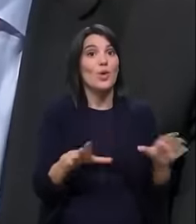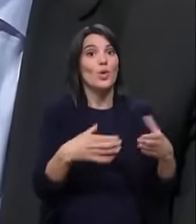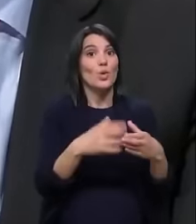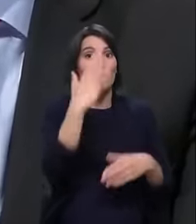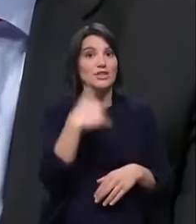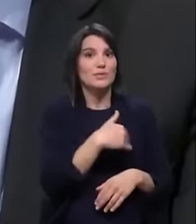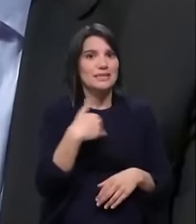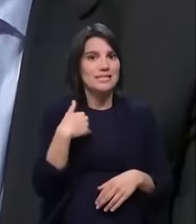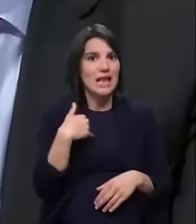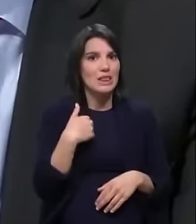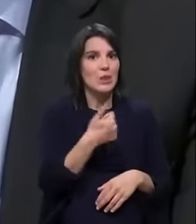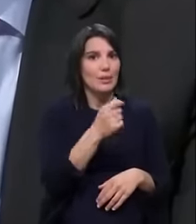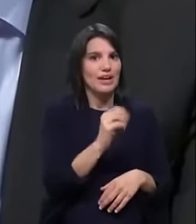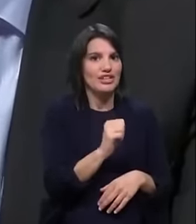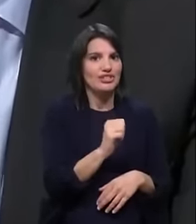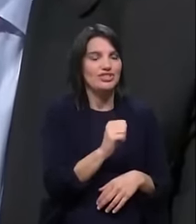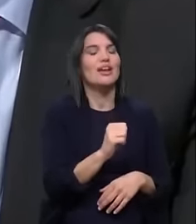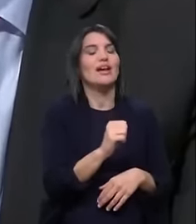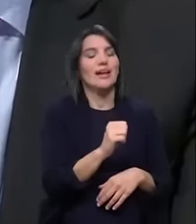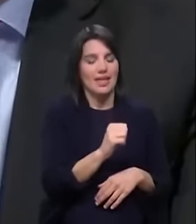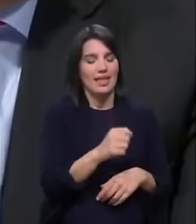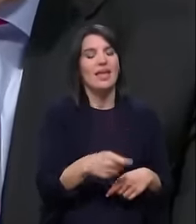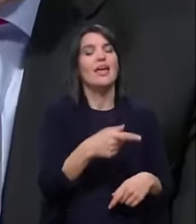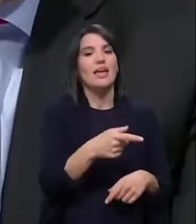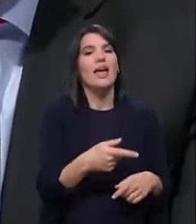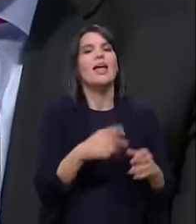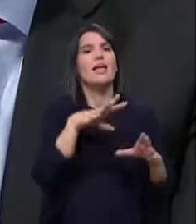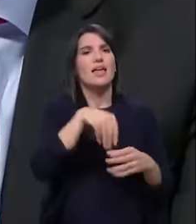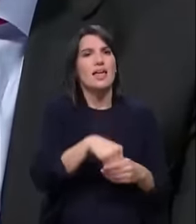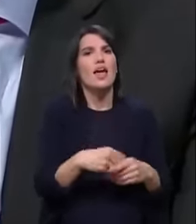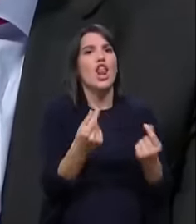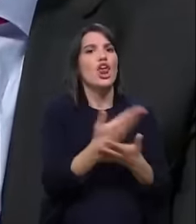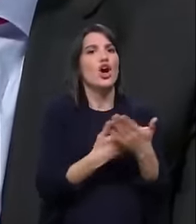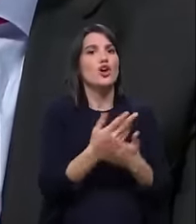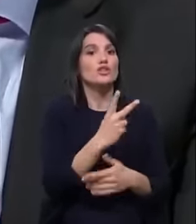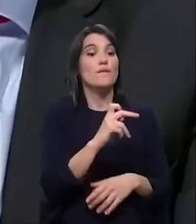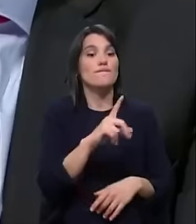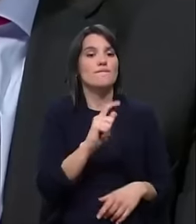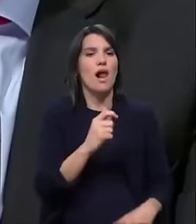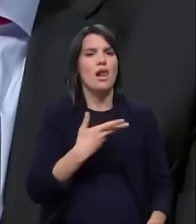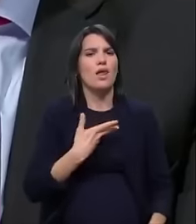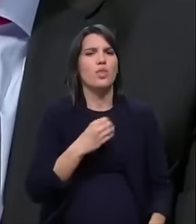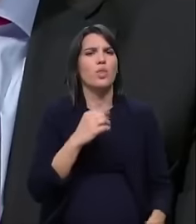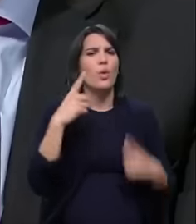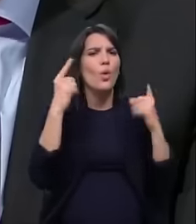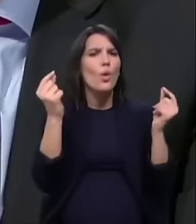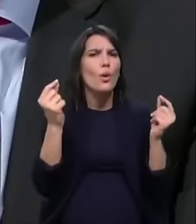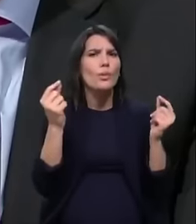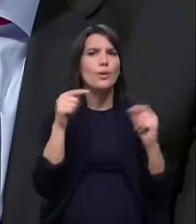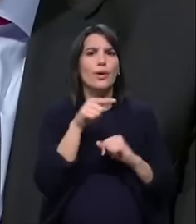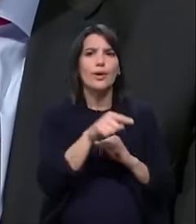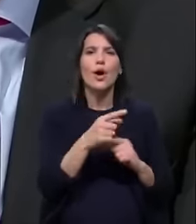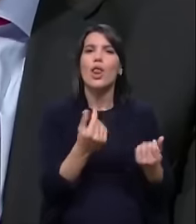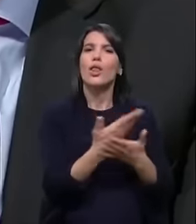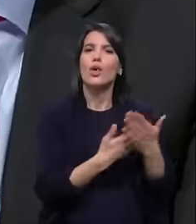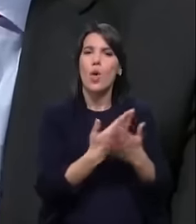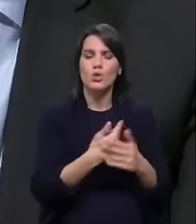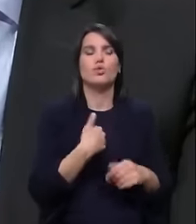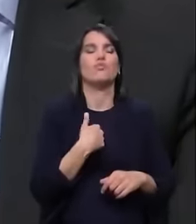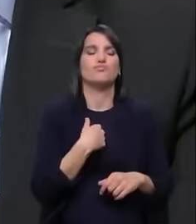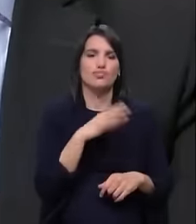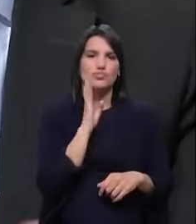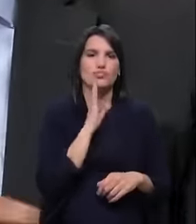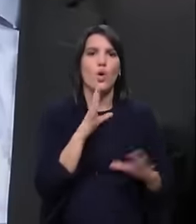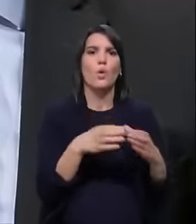para interesses imobiliários. Ex-administradores do negócio de Valdo Lobo. Um negócio que envolveu, aliás, com o qual lidei, na